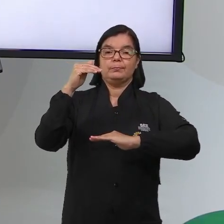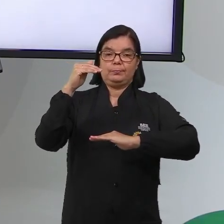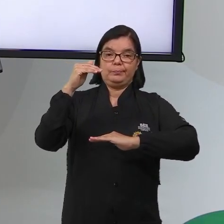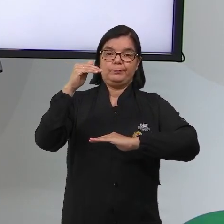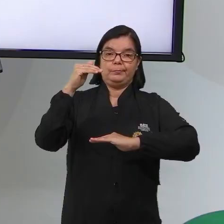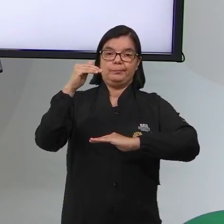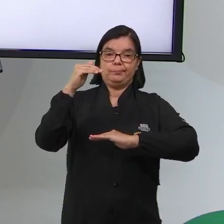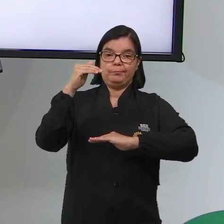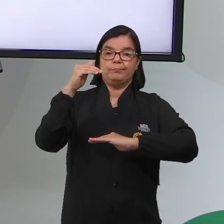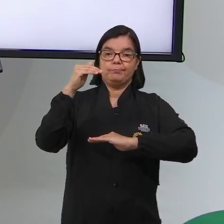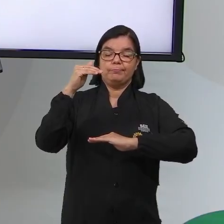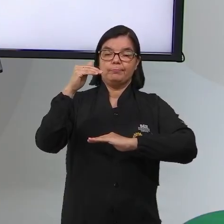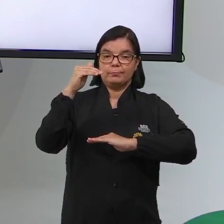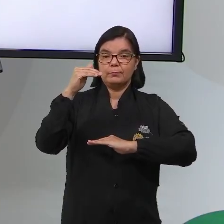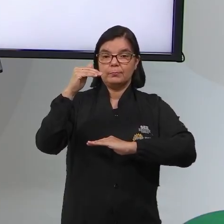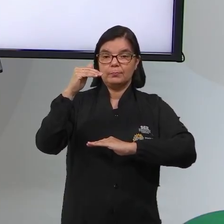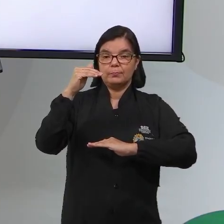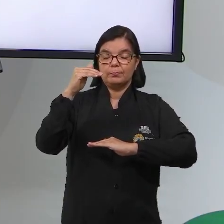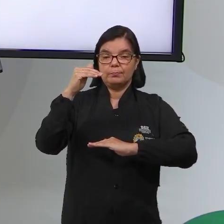na condição de serem